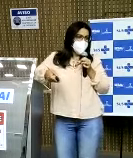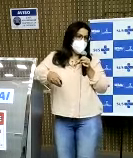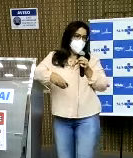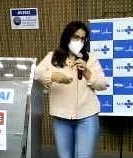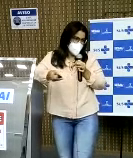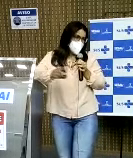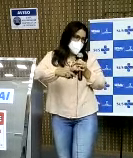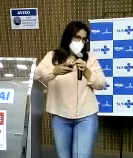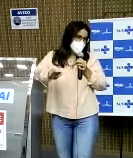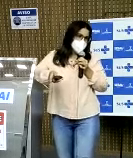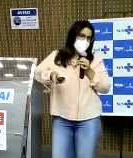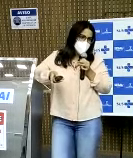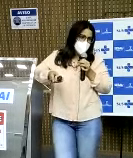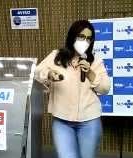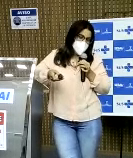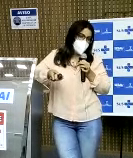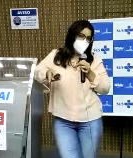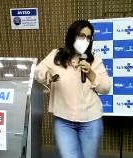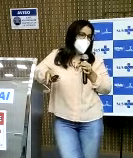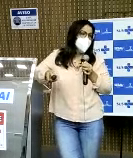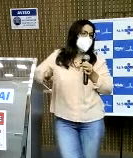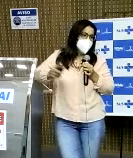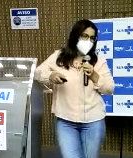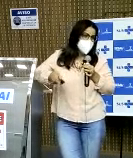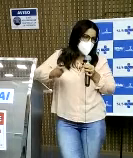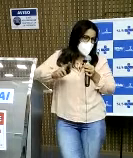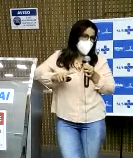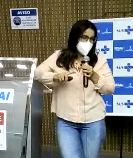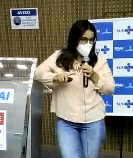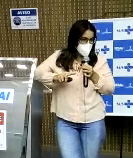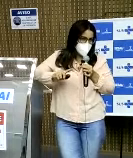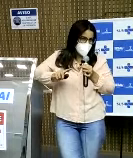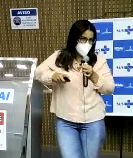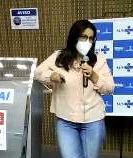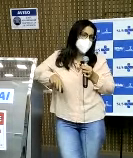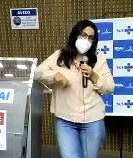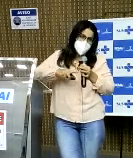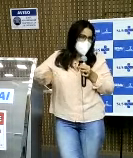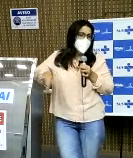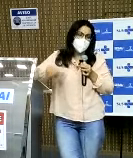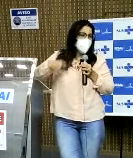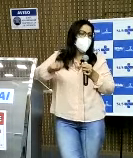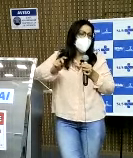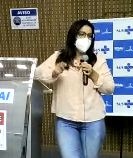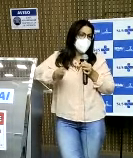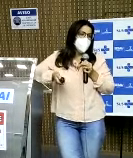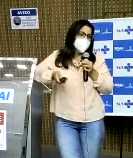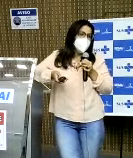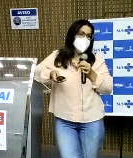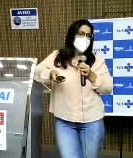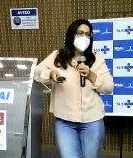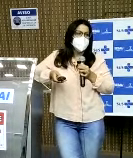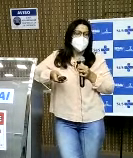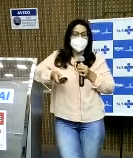Eu acredito que por ela não ter conseguido puxar para o relatório, não deve estar registrado como pré-natal de alto risco, deve estar tudo como risco habitual,